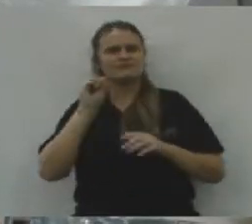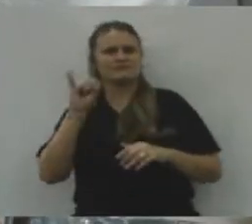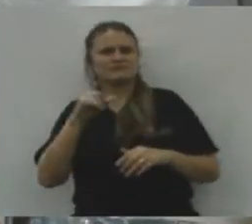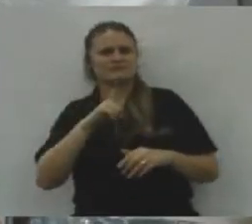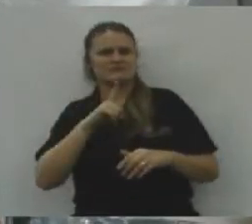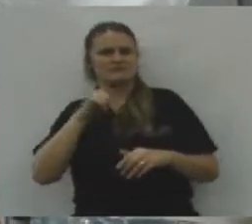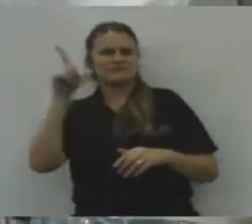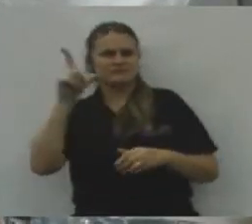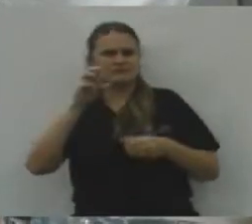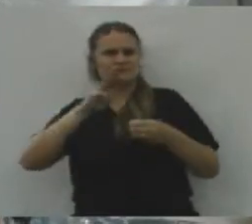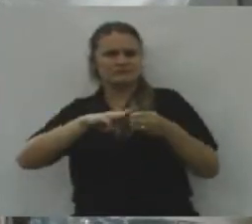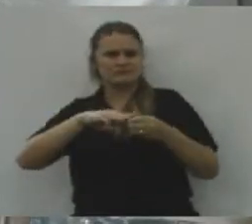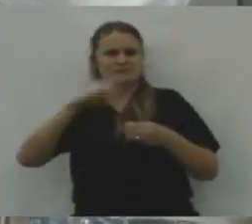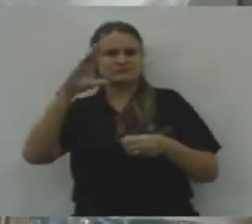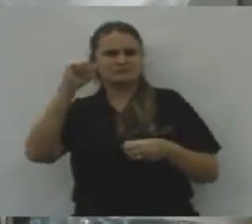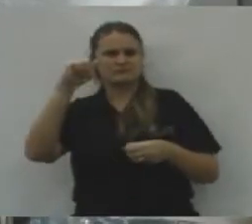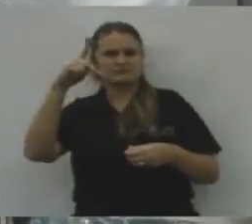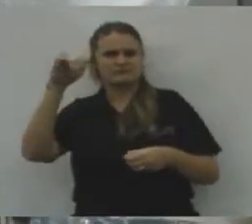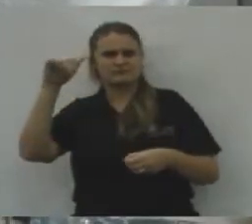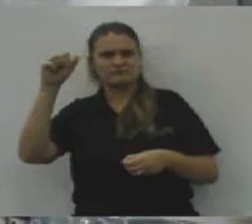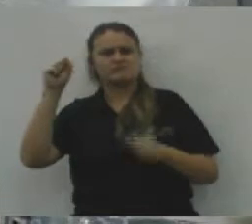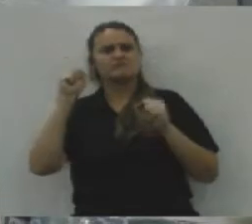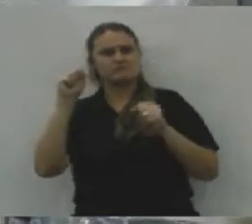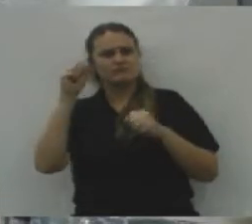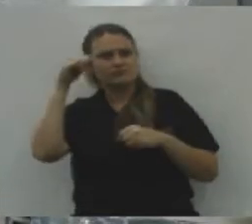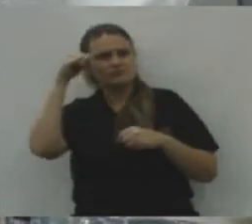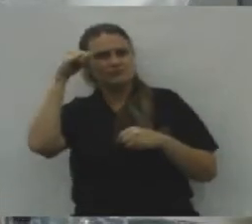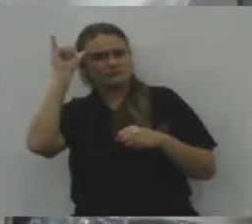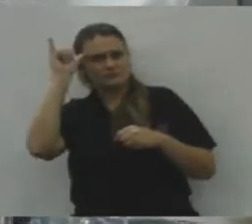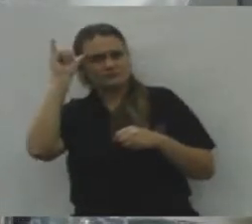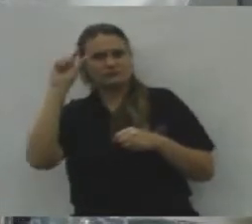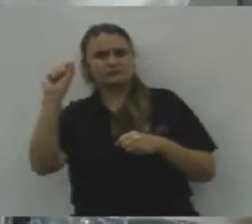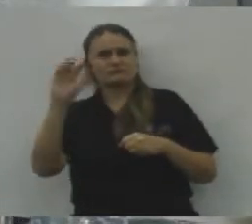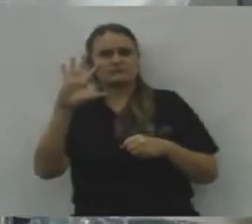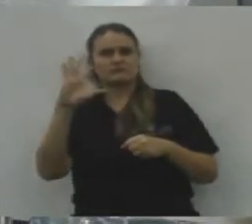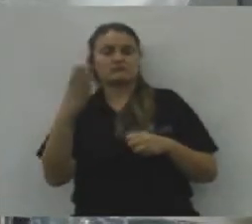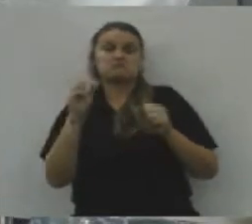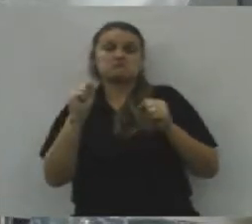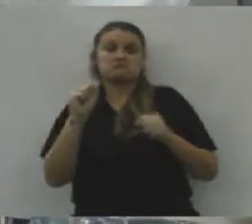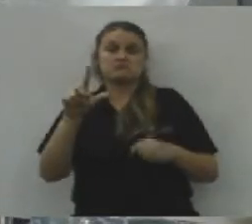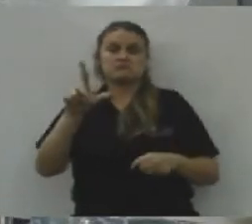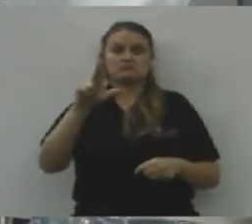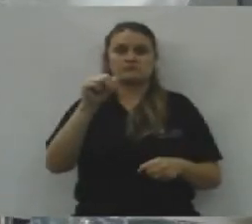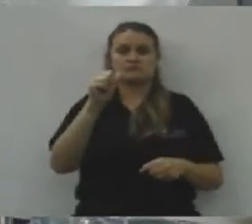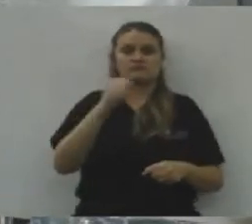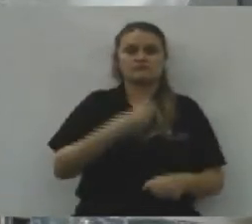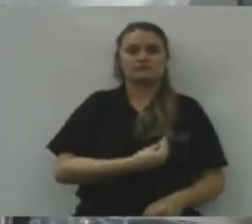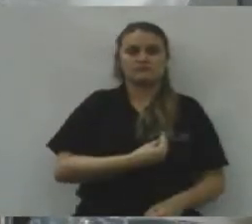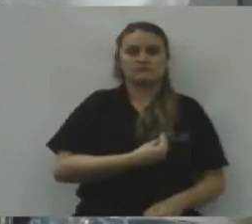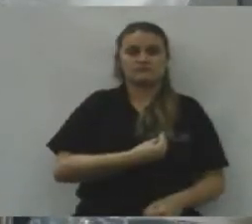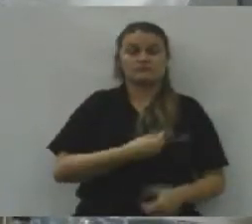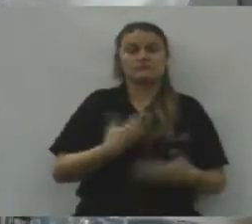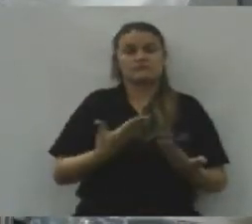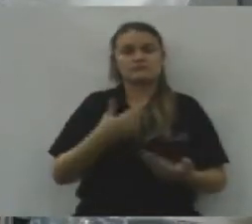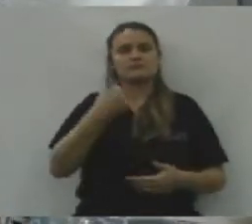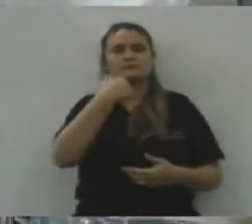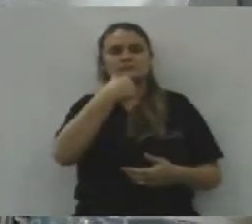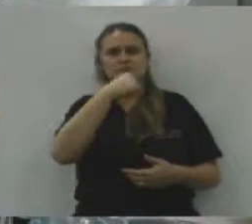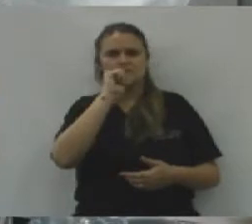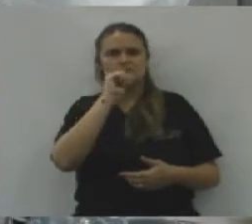de Campinas, poderia ter evitado uma tragédia, poderia ser que o Lucas hoje estivesse vivo. Essa mãe diz que as leis